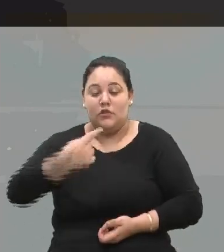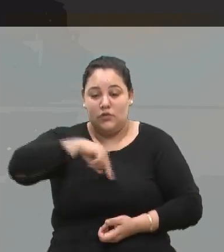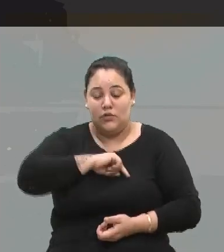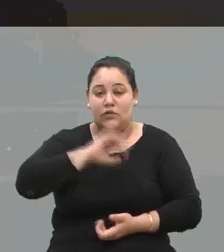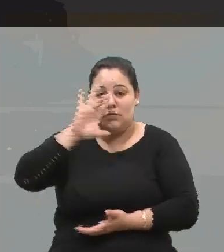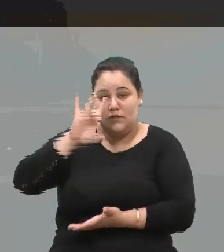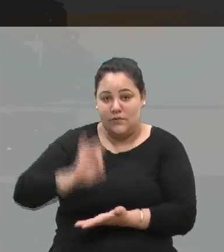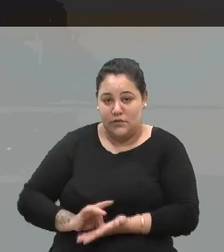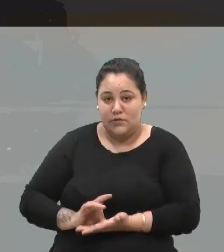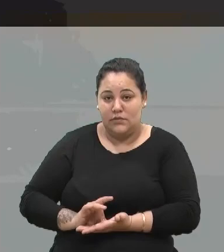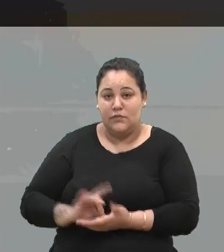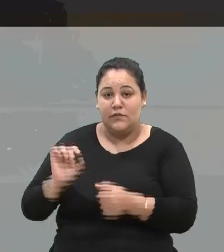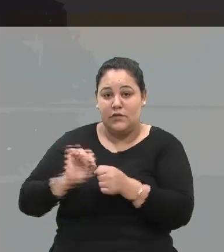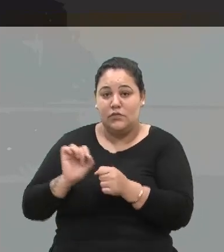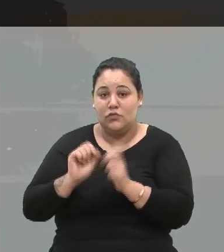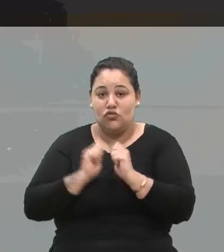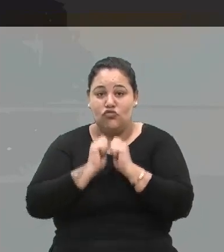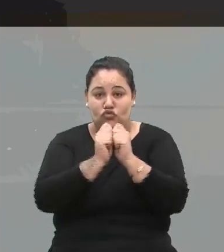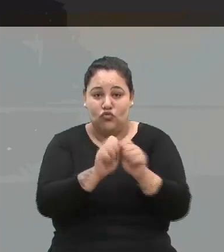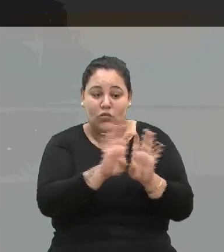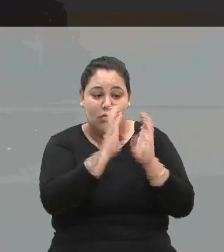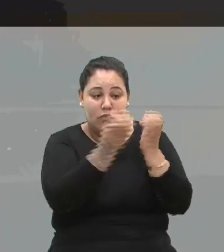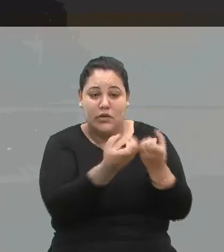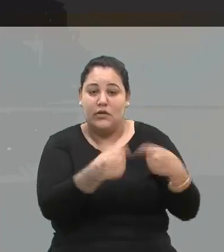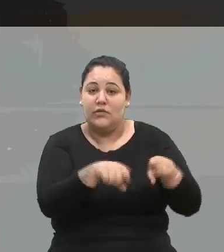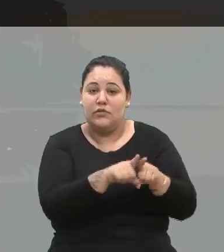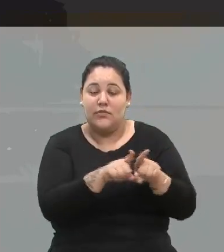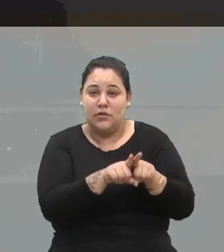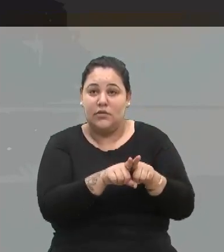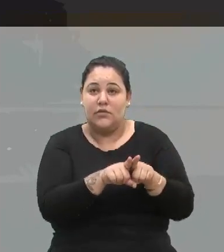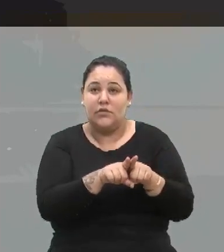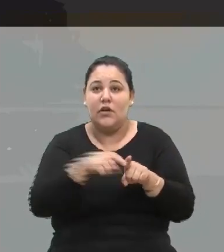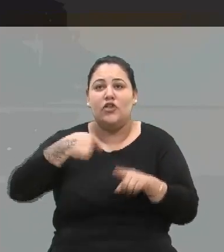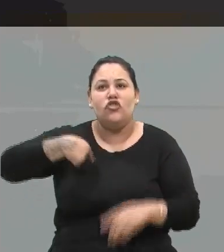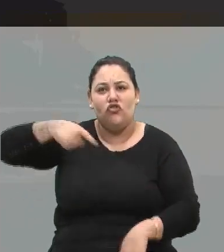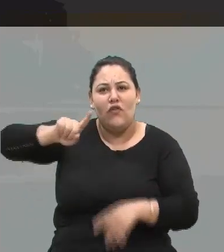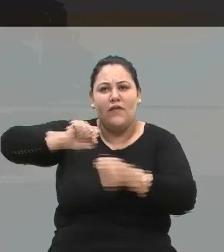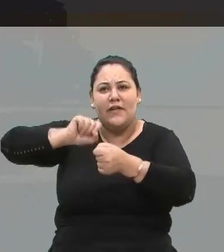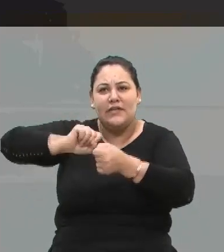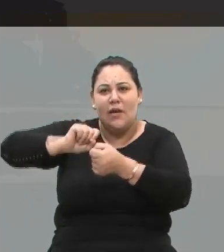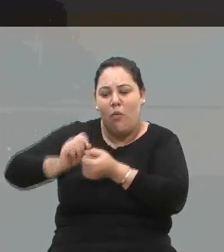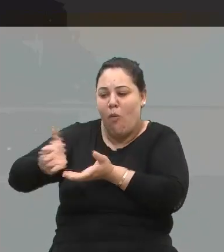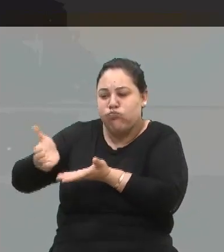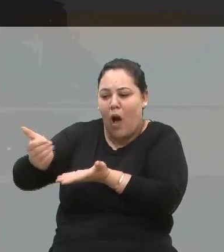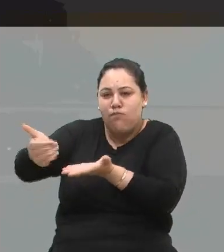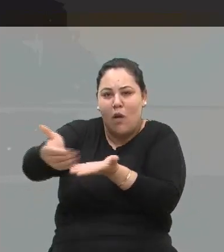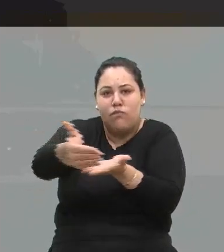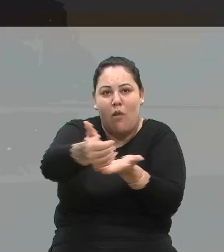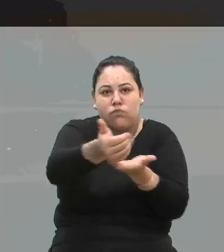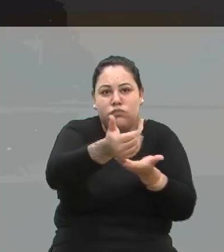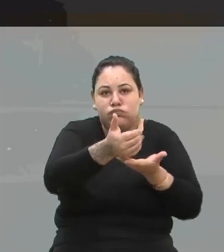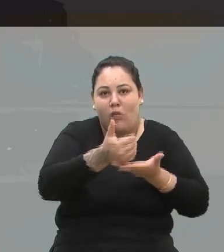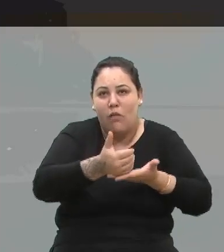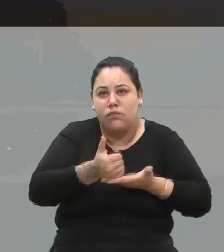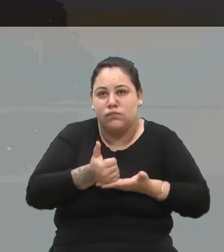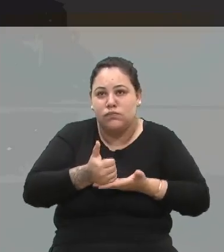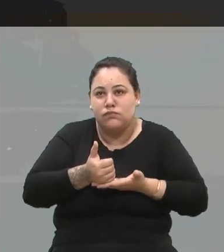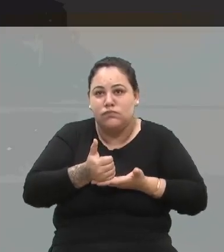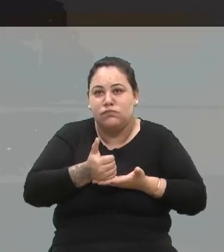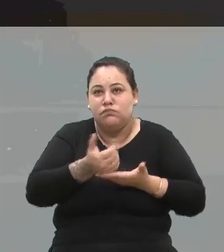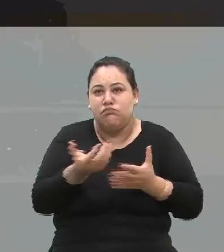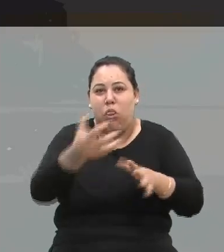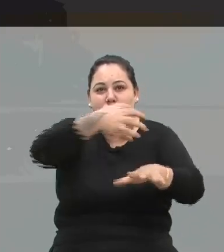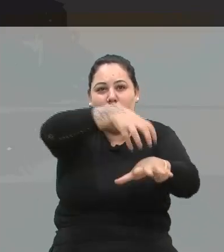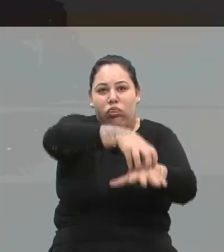realizou, juntamente com aquela comunidade, nós fomos fazer o recolhimento ali dos entulhos, né?